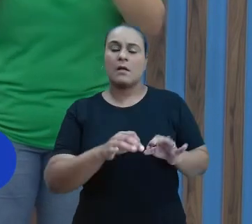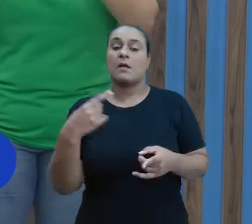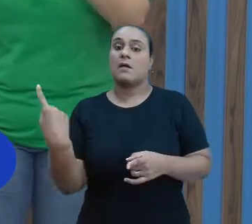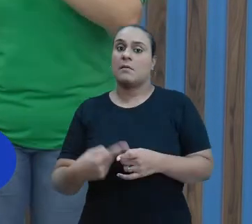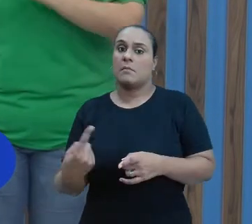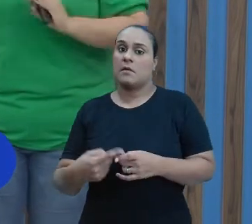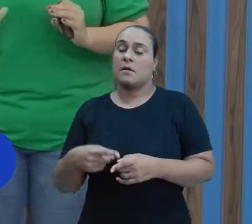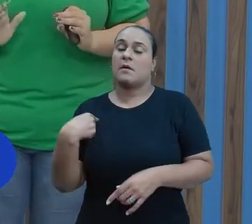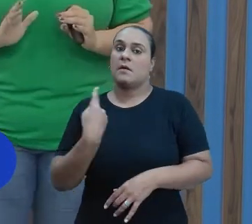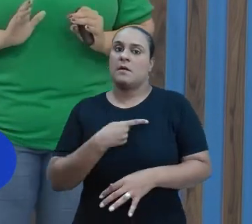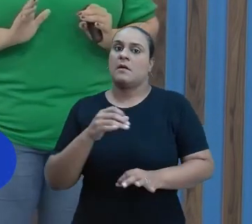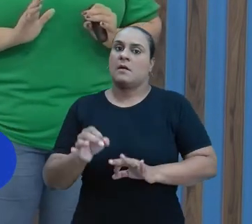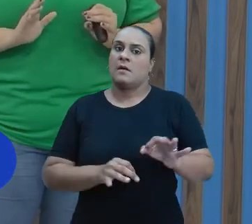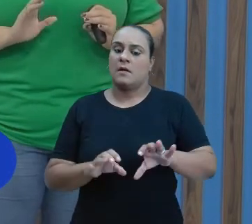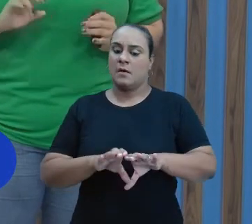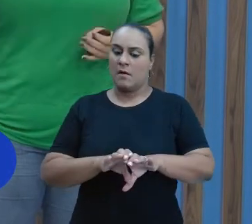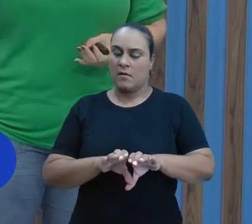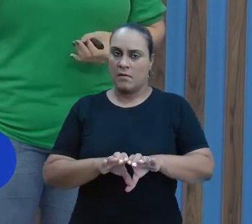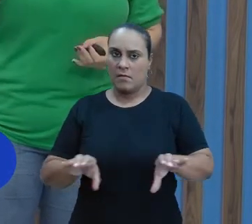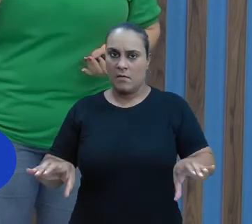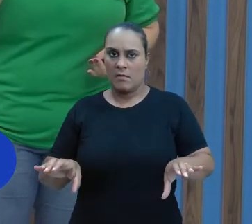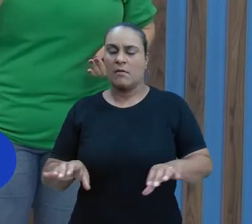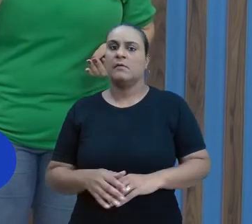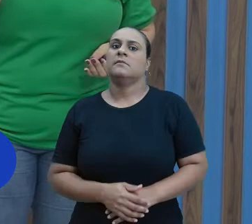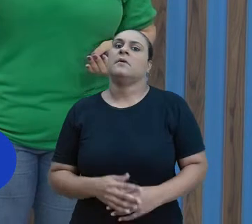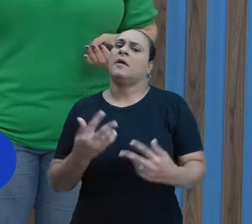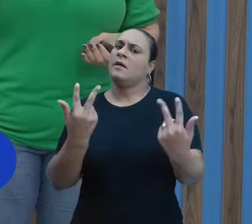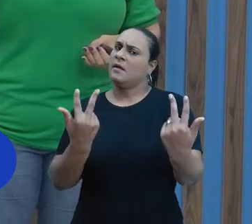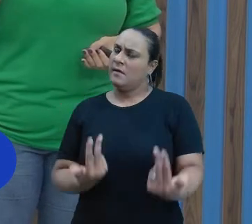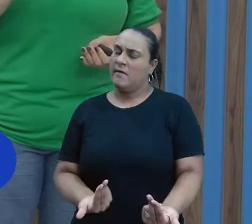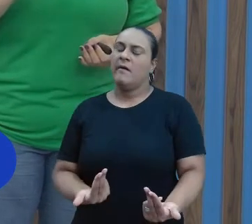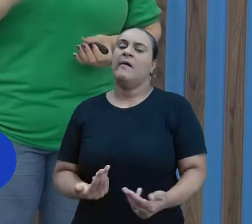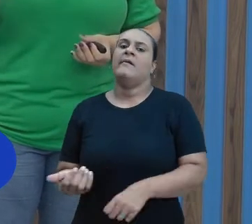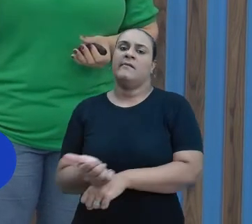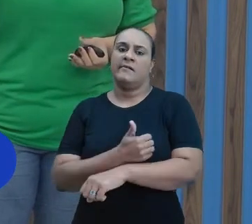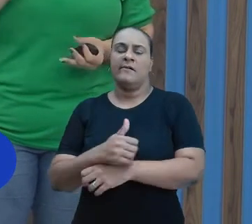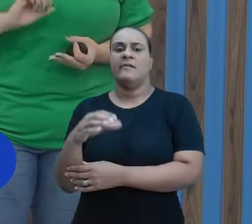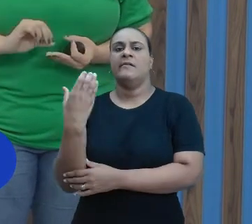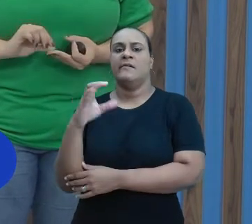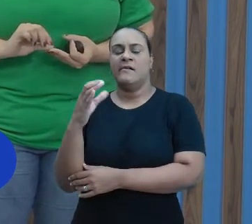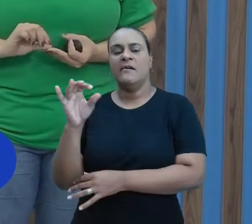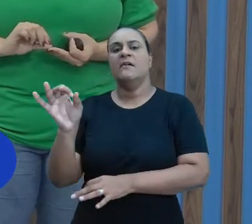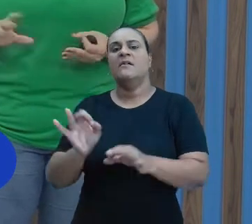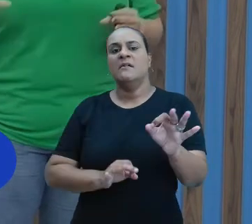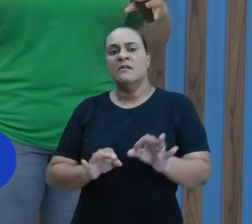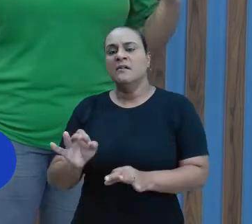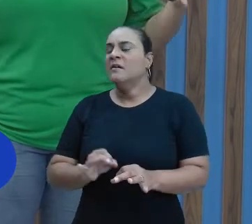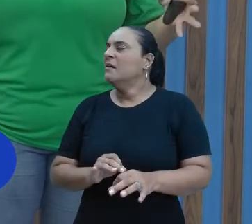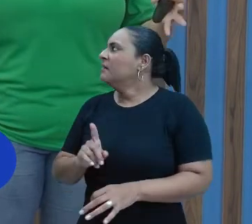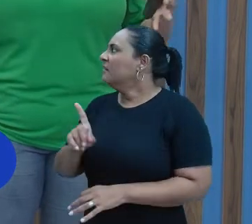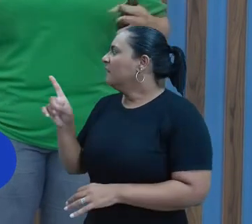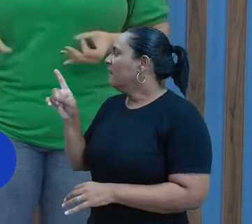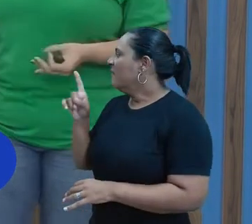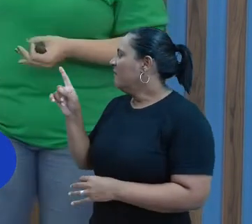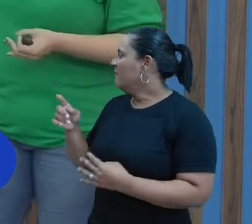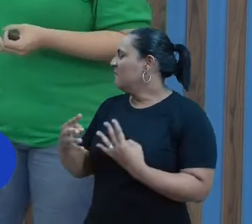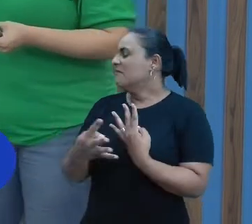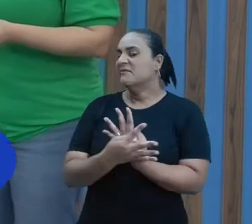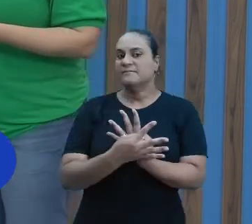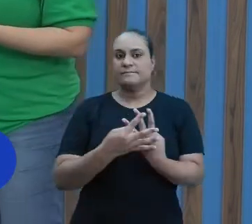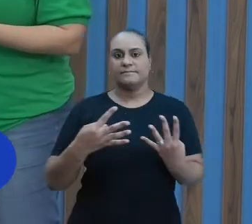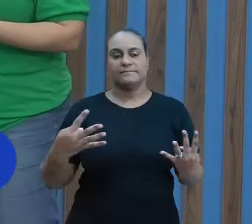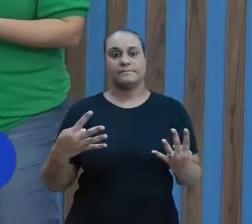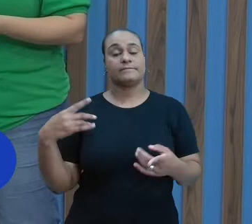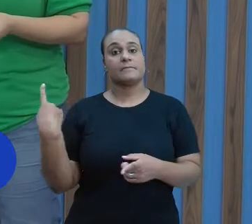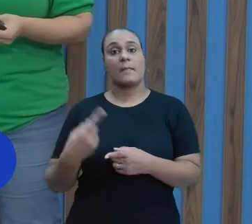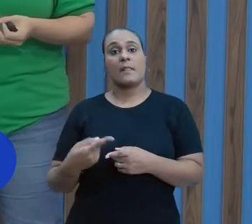gente organizou num padrãozinho. Do mesmo jeito, os cientistas foram organizando essa tabela, né,